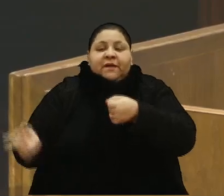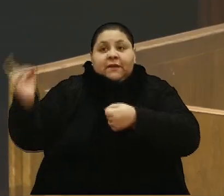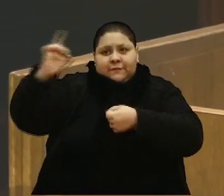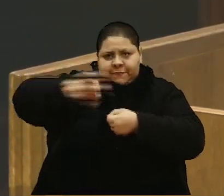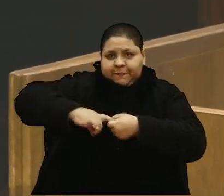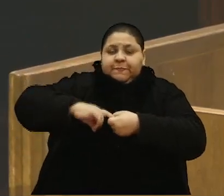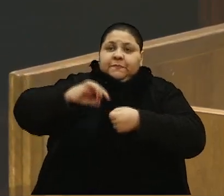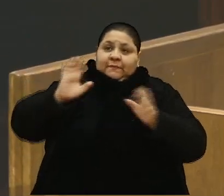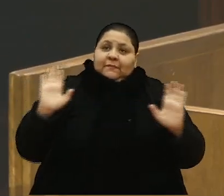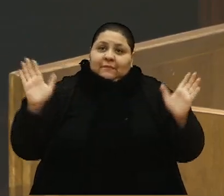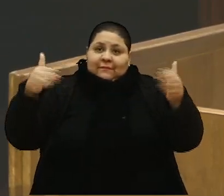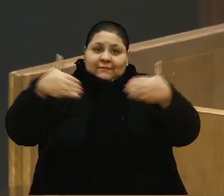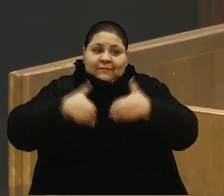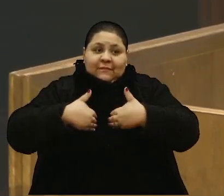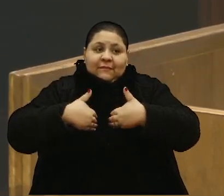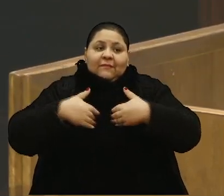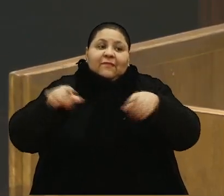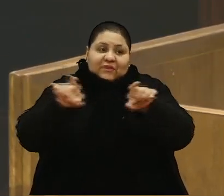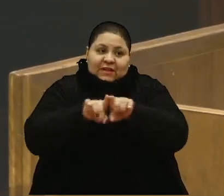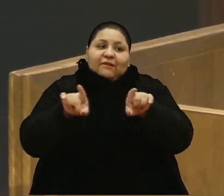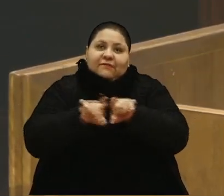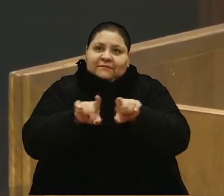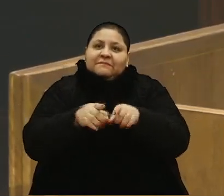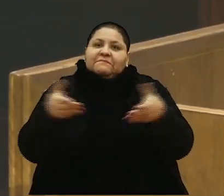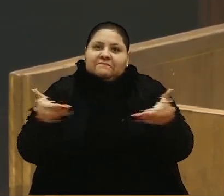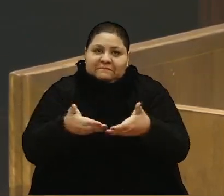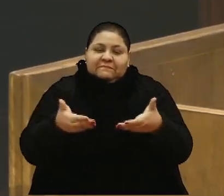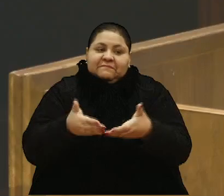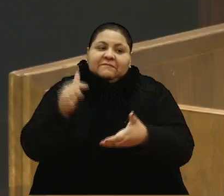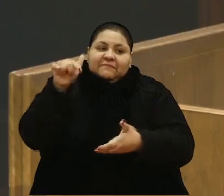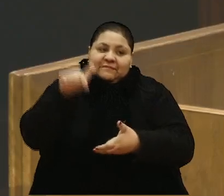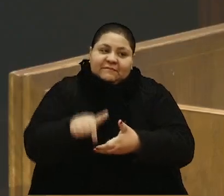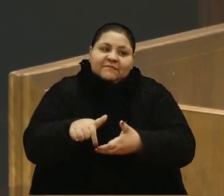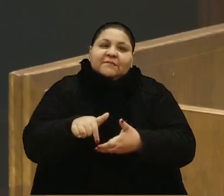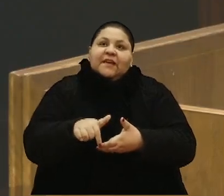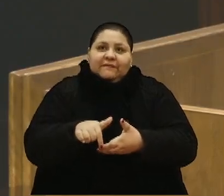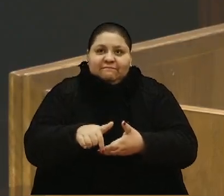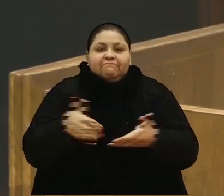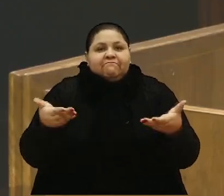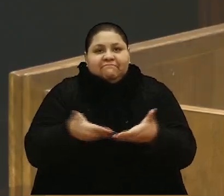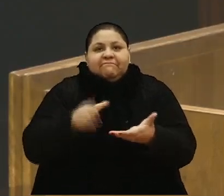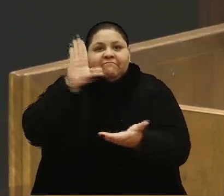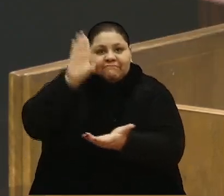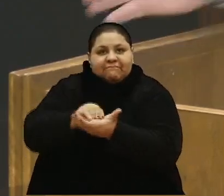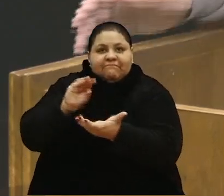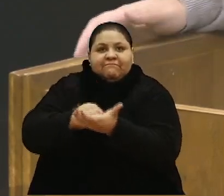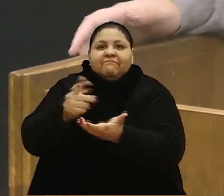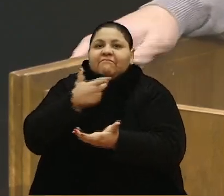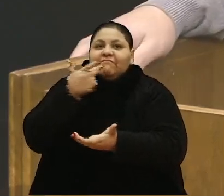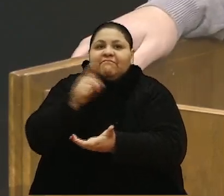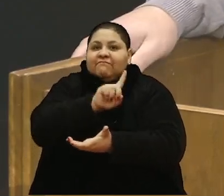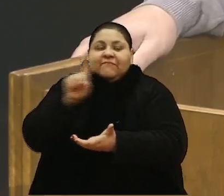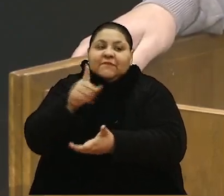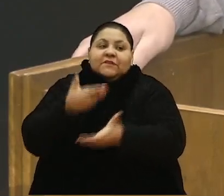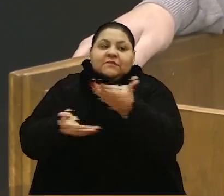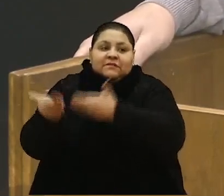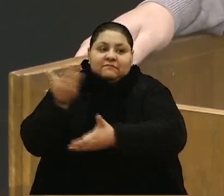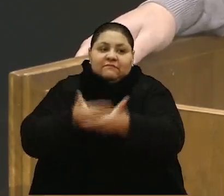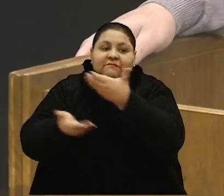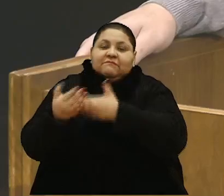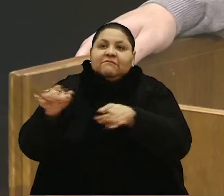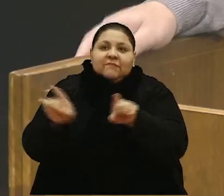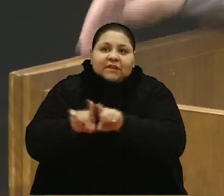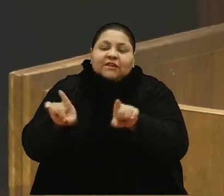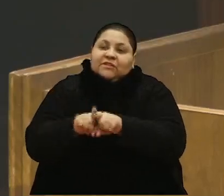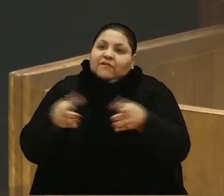com transtorno do espectro autista. Então, deixar registrado que a senhora falou que não está sendo atendido no Cined.